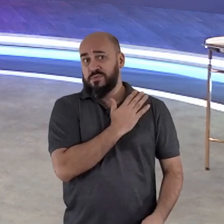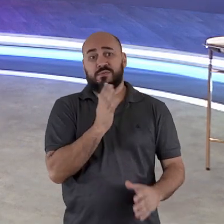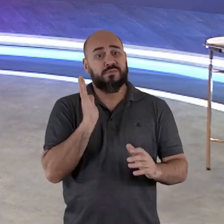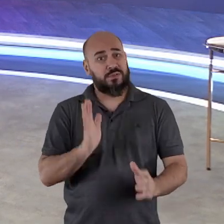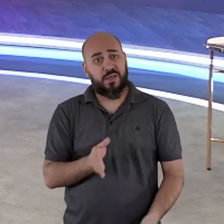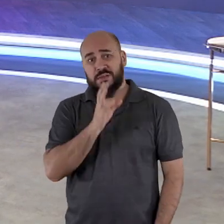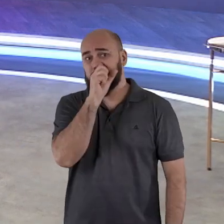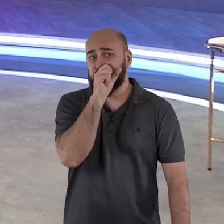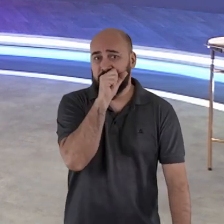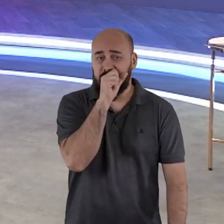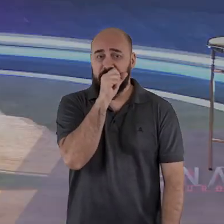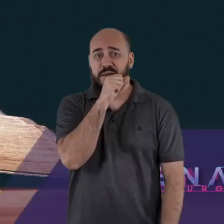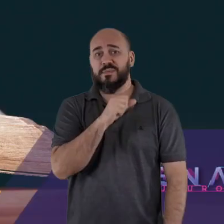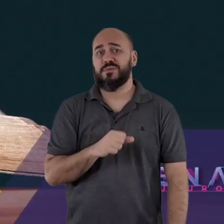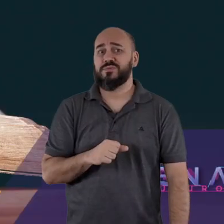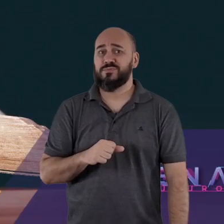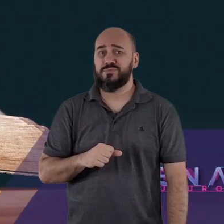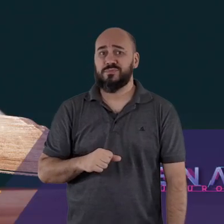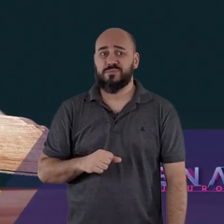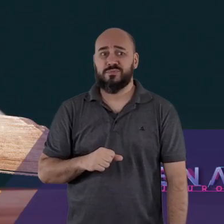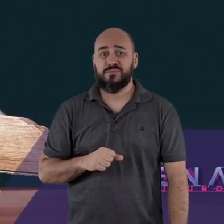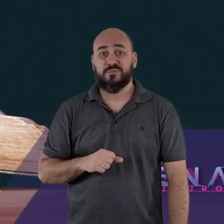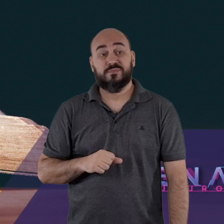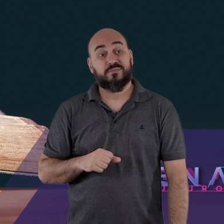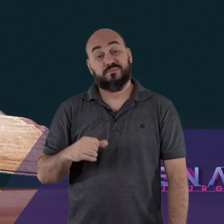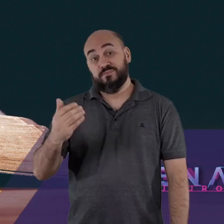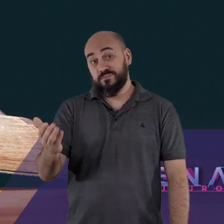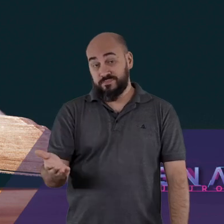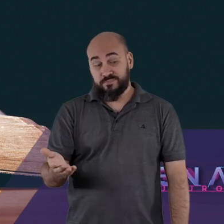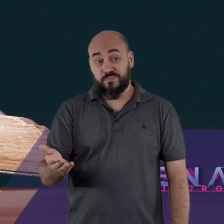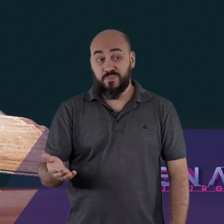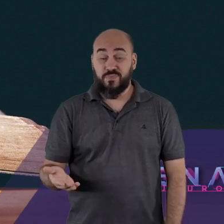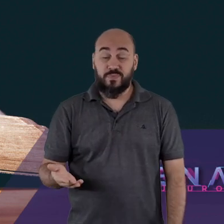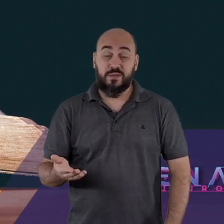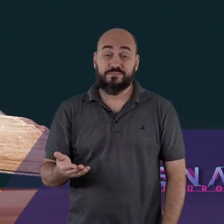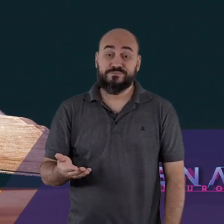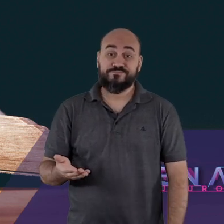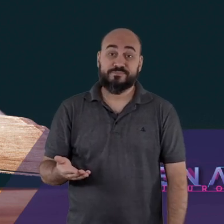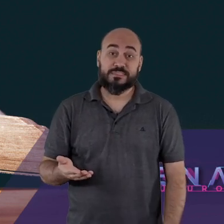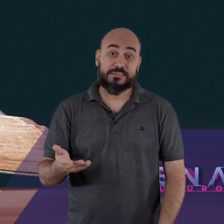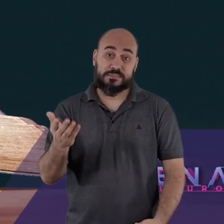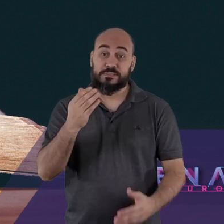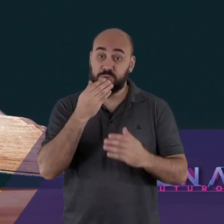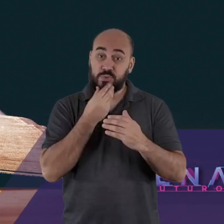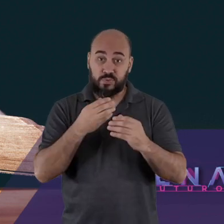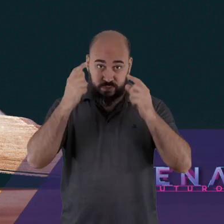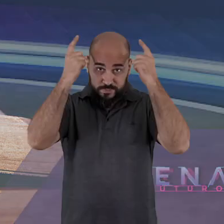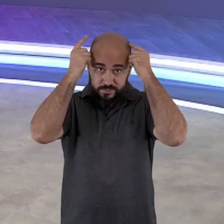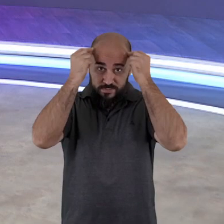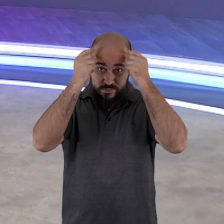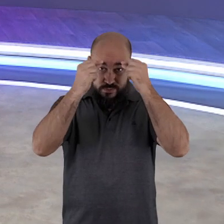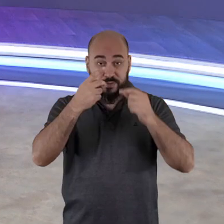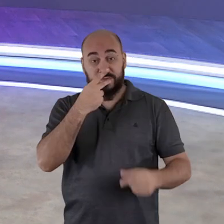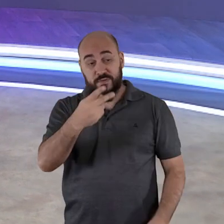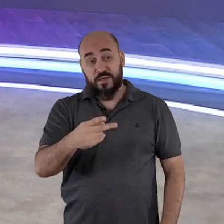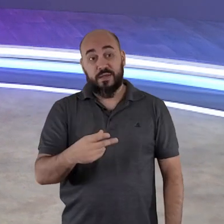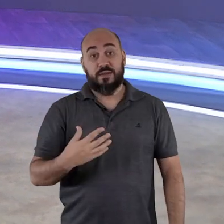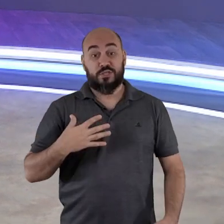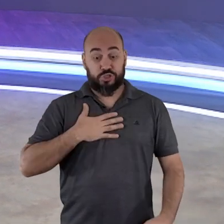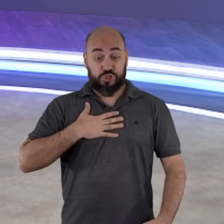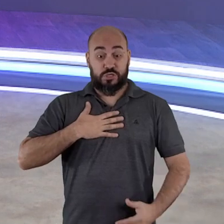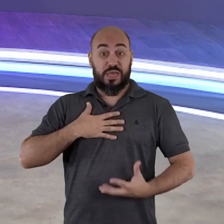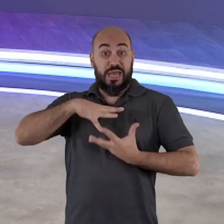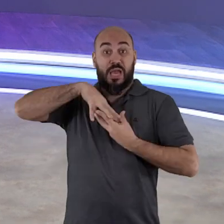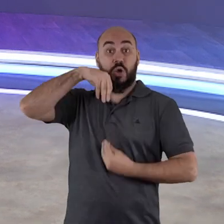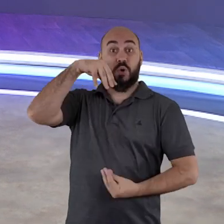Constantino também abre portas para a entrada da ideia da alma imortal, ou seja, a ideia de que eu